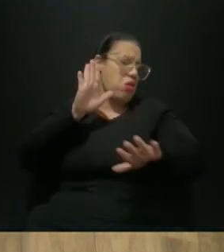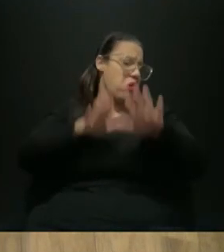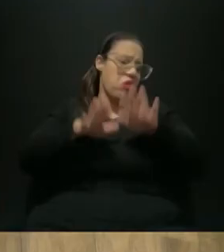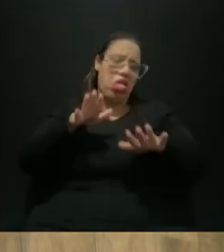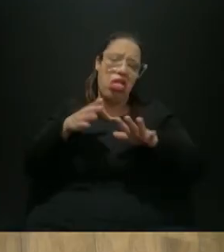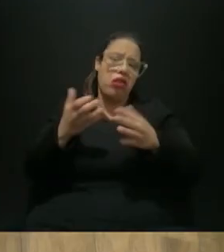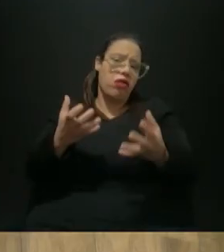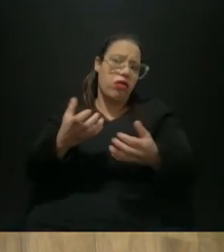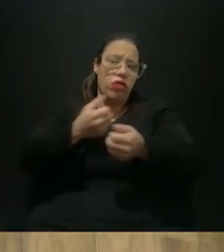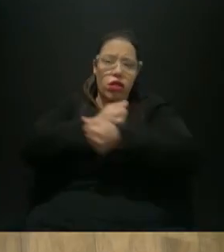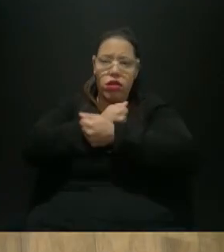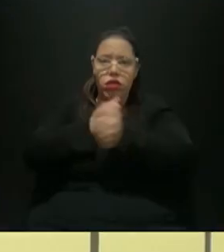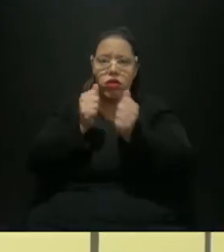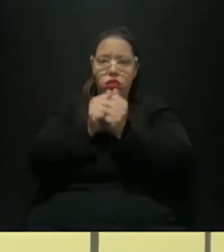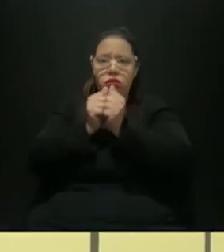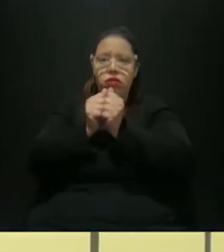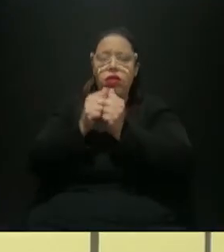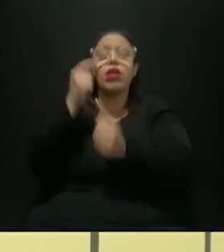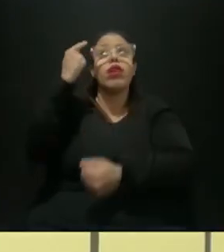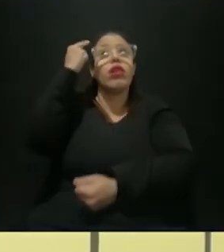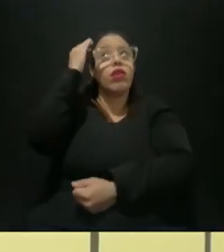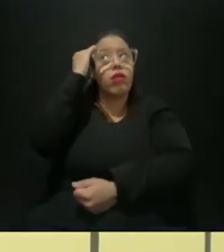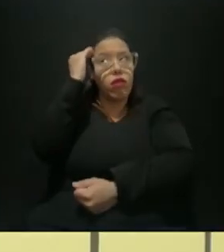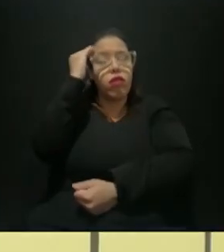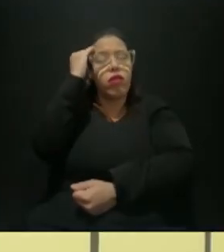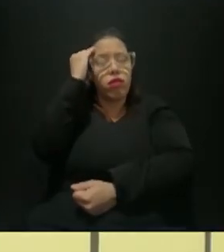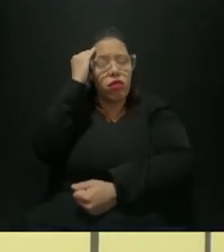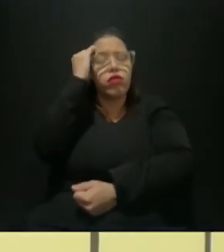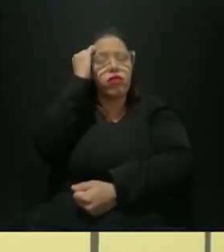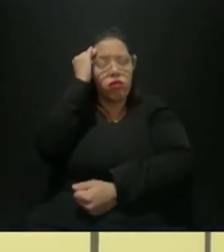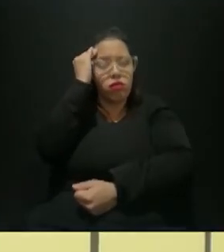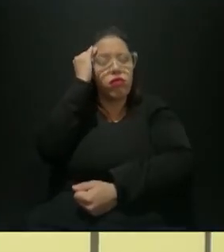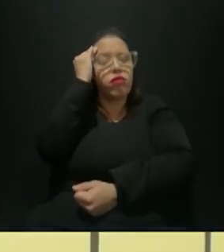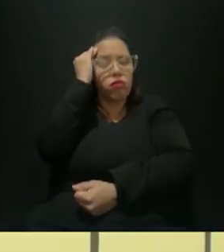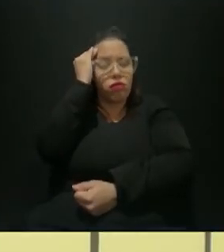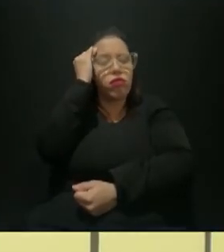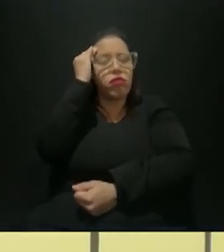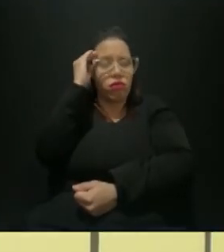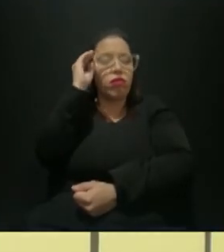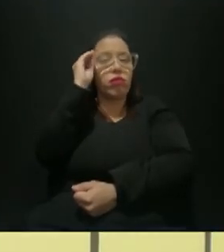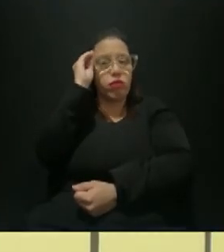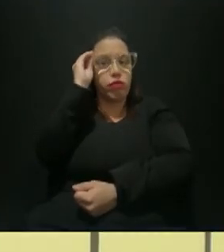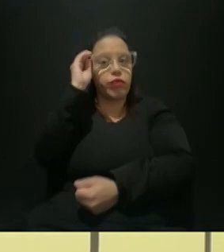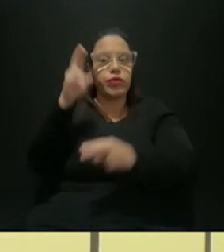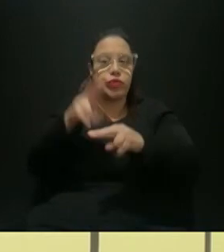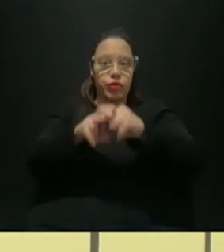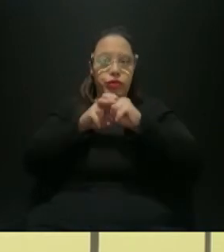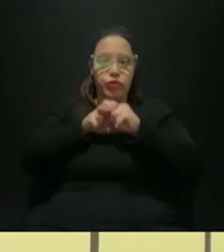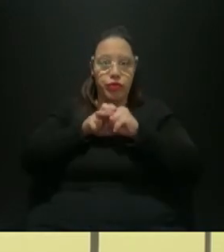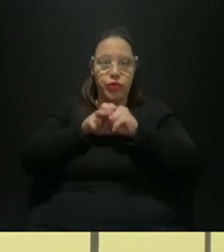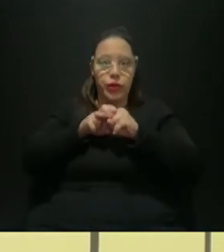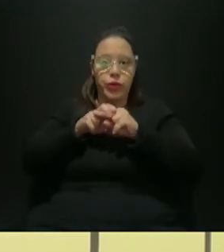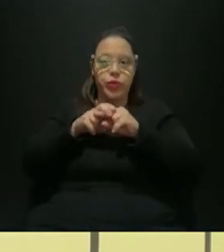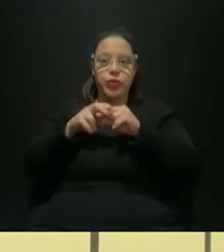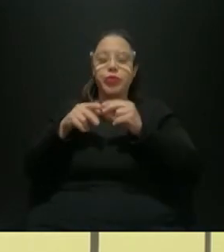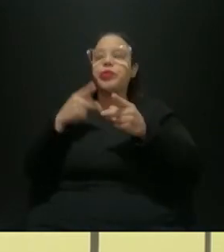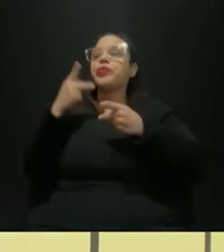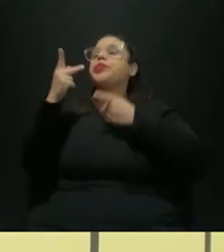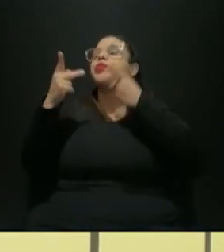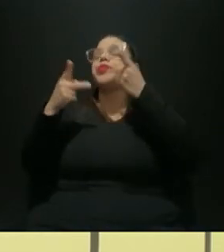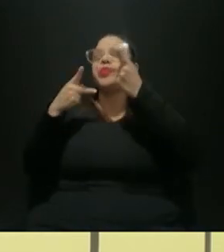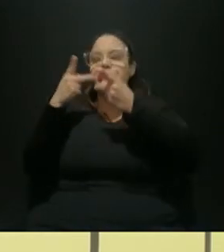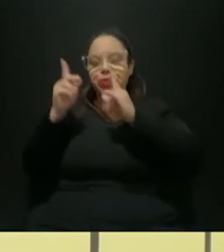vai entende? entendendo. Ela vai entendendo, né? Então, é por isso que a gente precisa ter esse diálogo constante, conversar constantemente